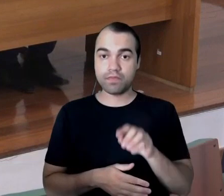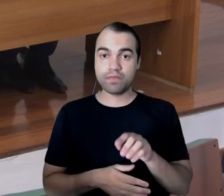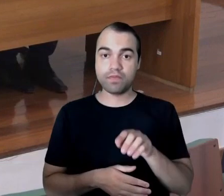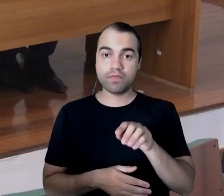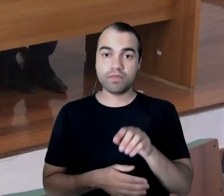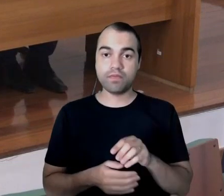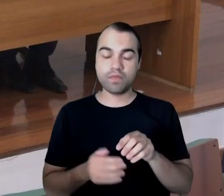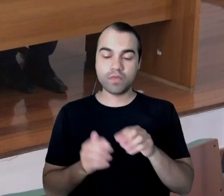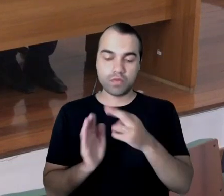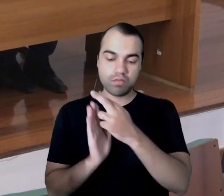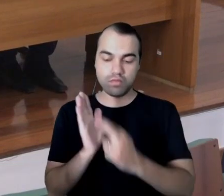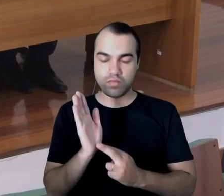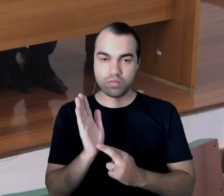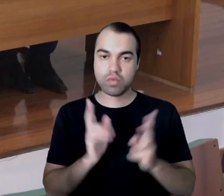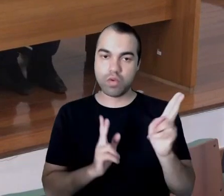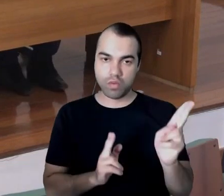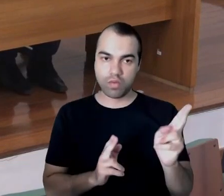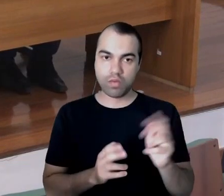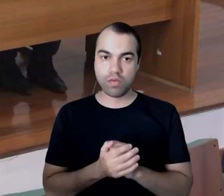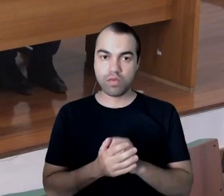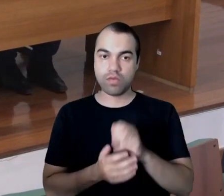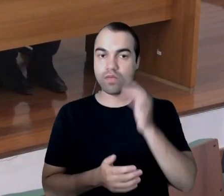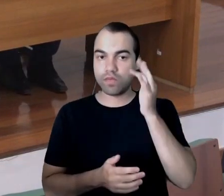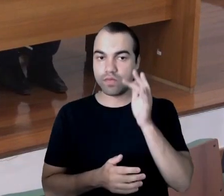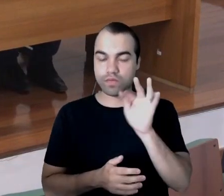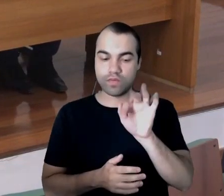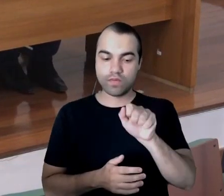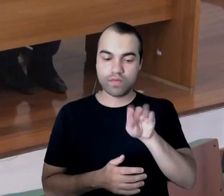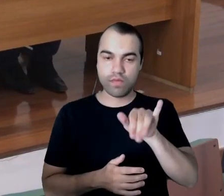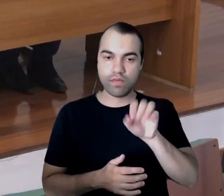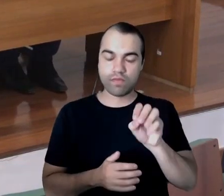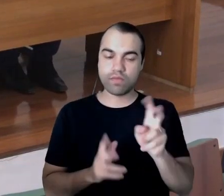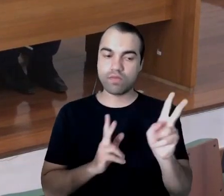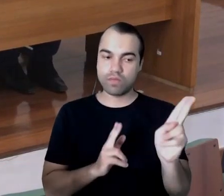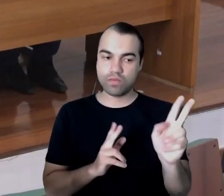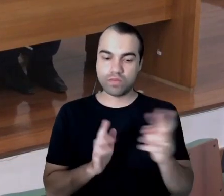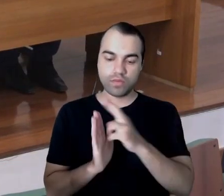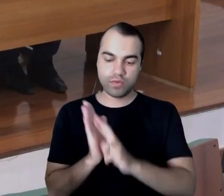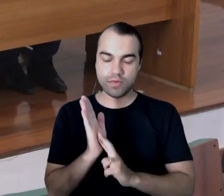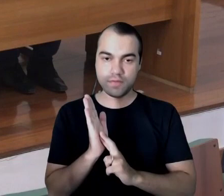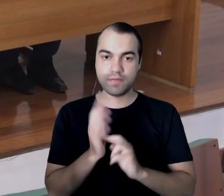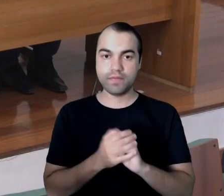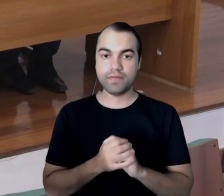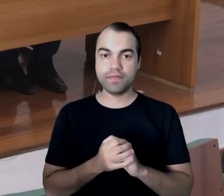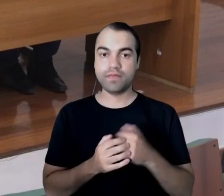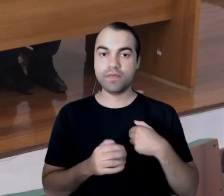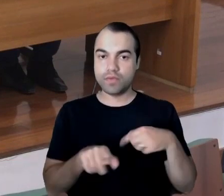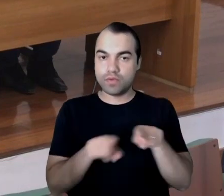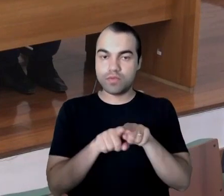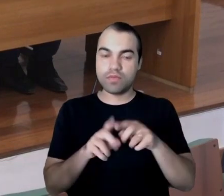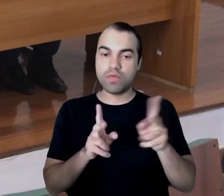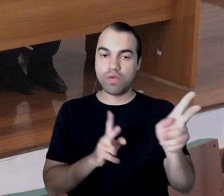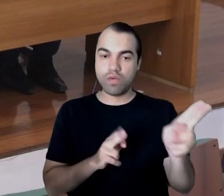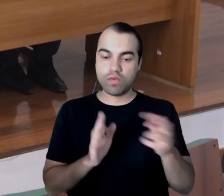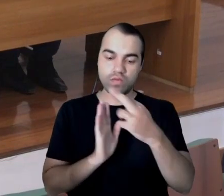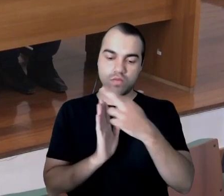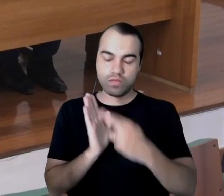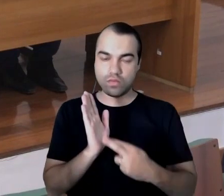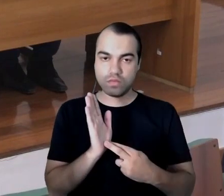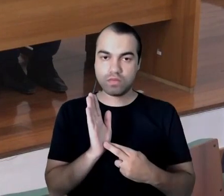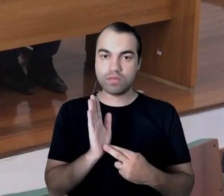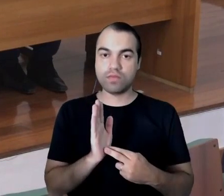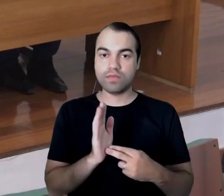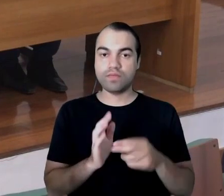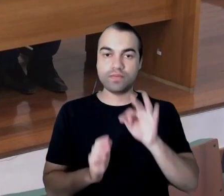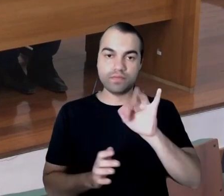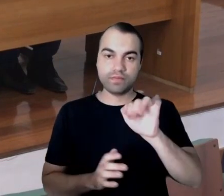relator como vota Deputado Fábio Félix Eu também voto com o relator o voto do relator Deputado